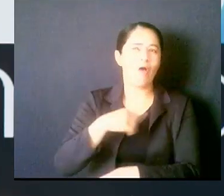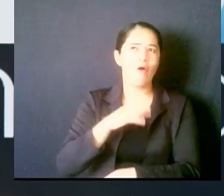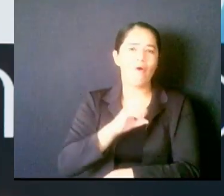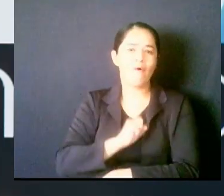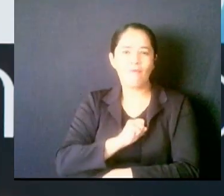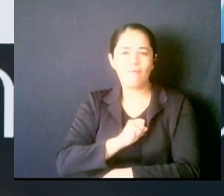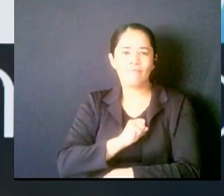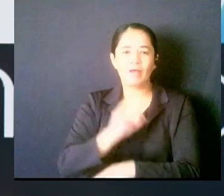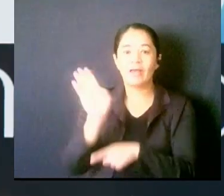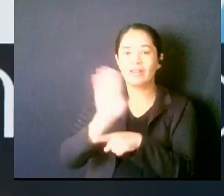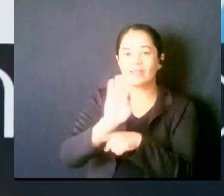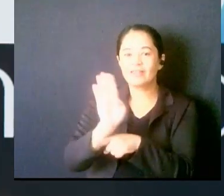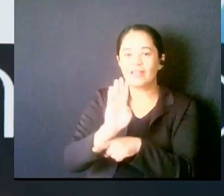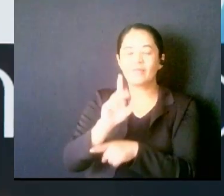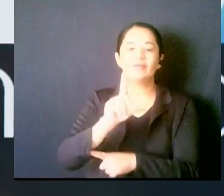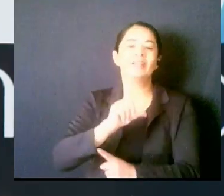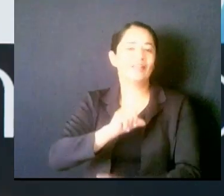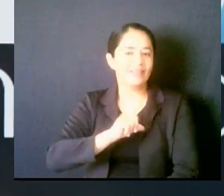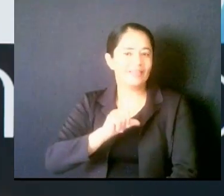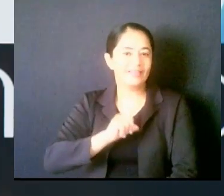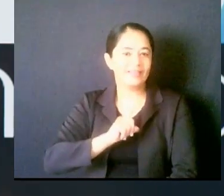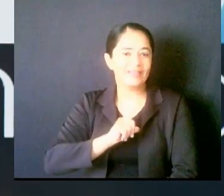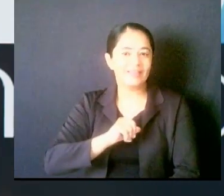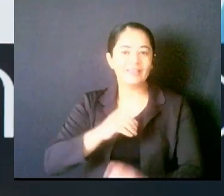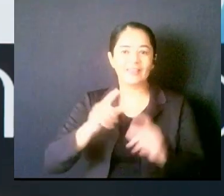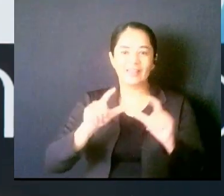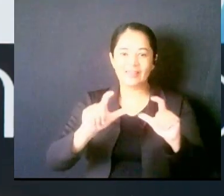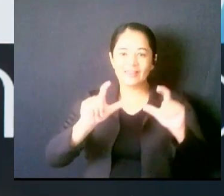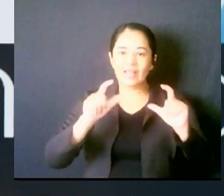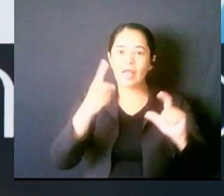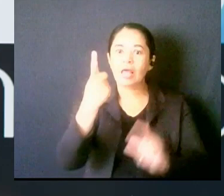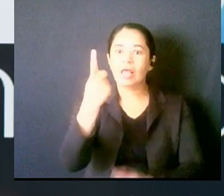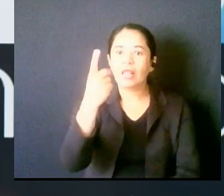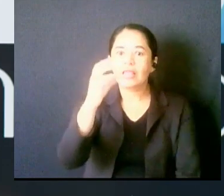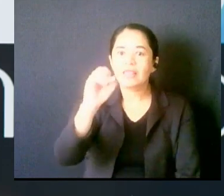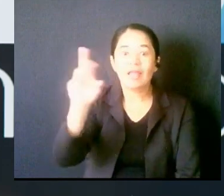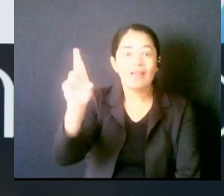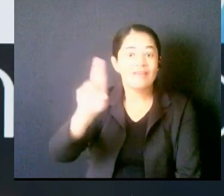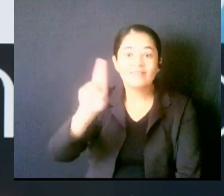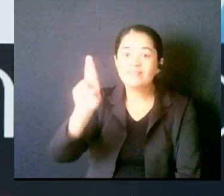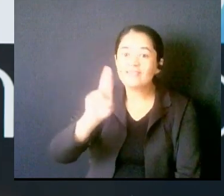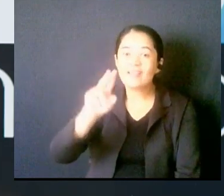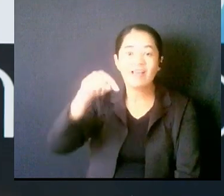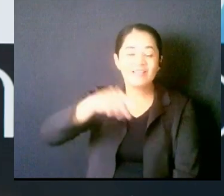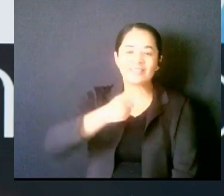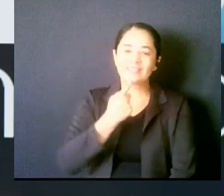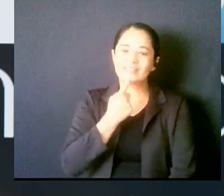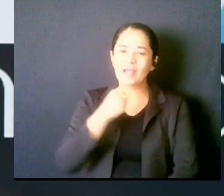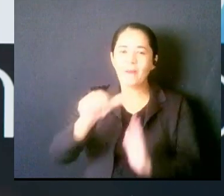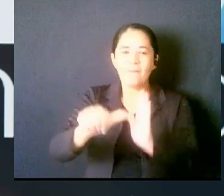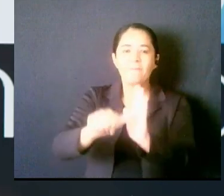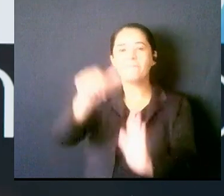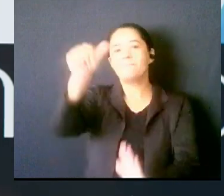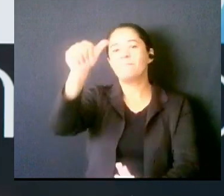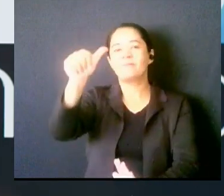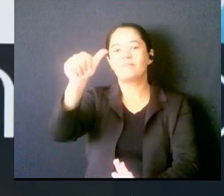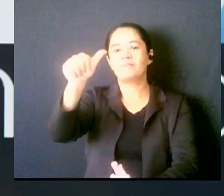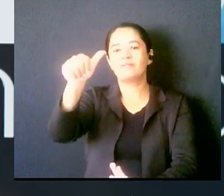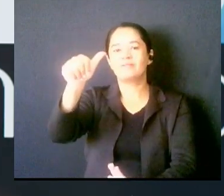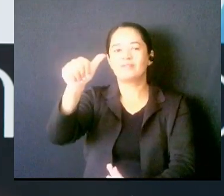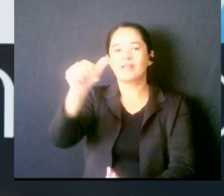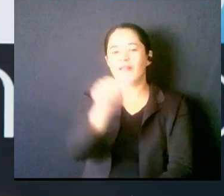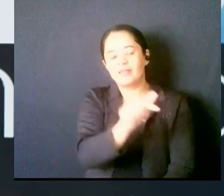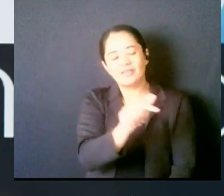tem ingressos a R$10 aqui nas salas de Campinas. É a primeira edição da Semana do Cinema